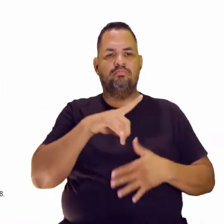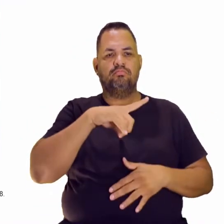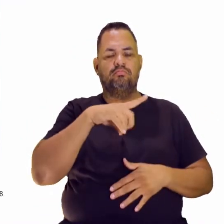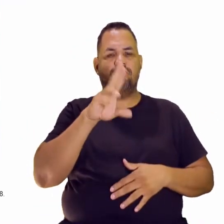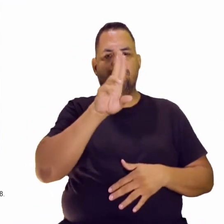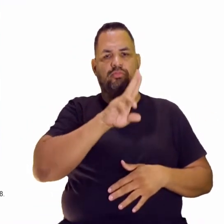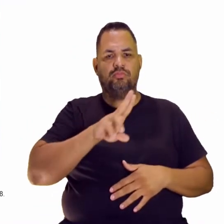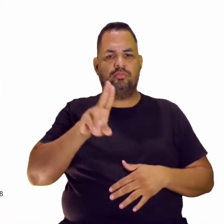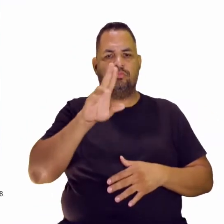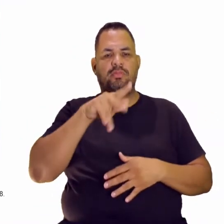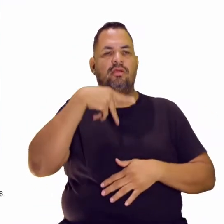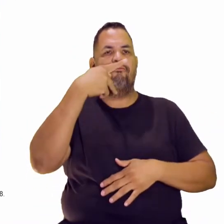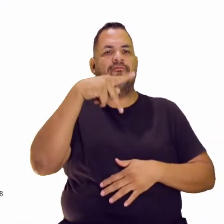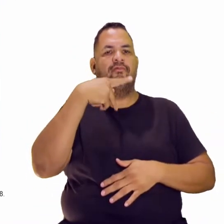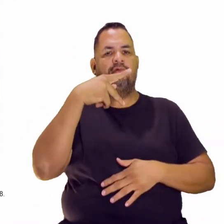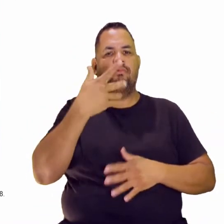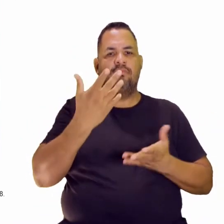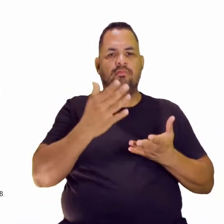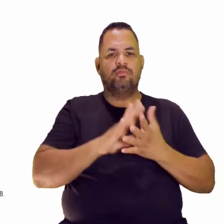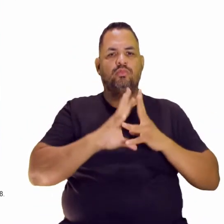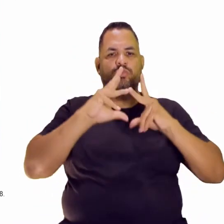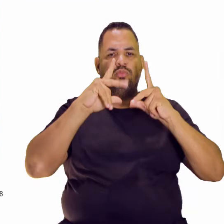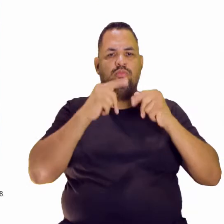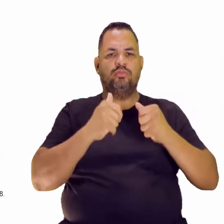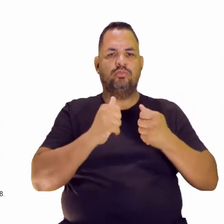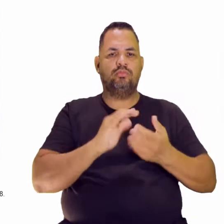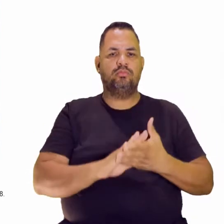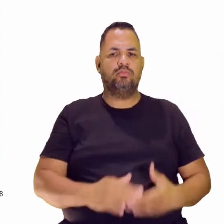usar, consumir, falar tudo